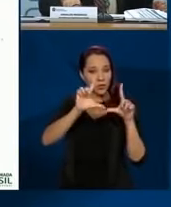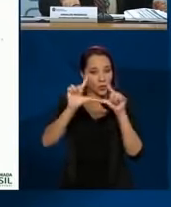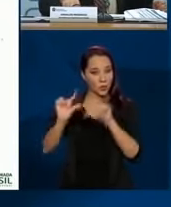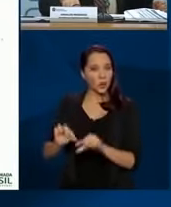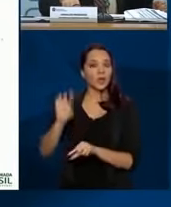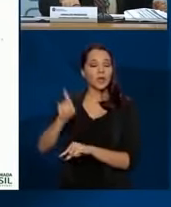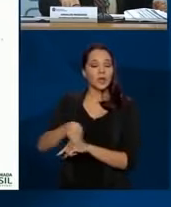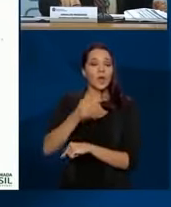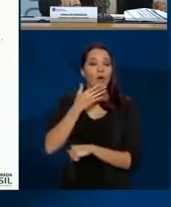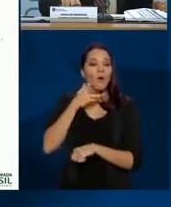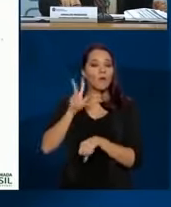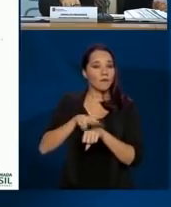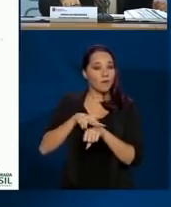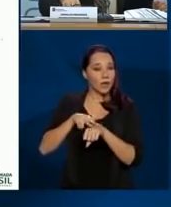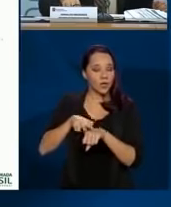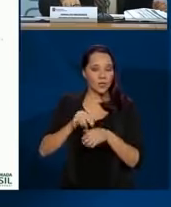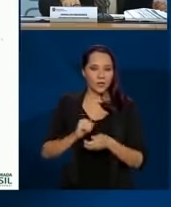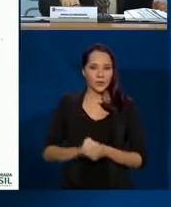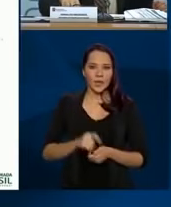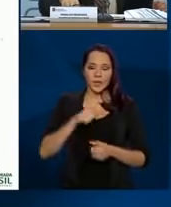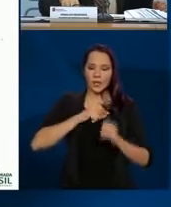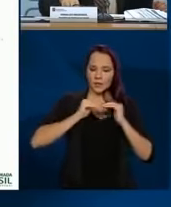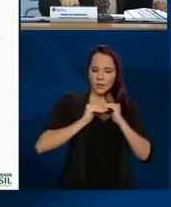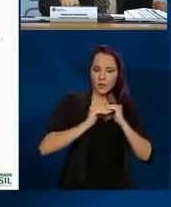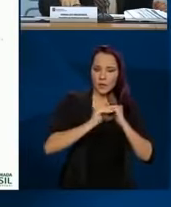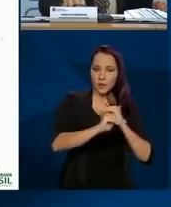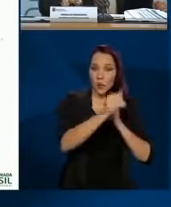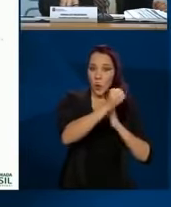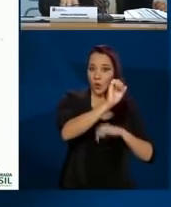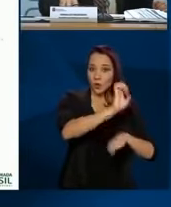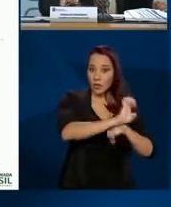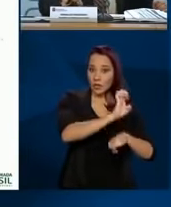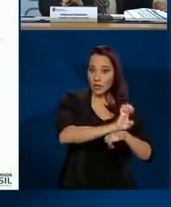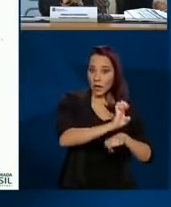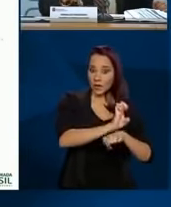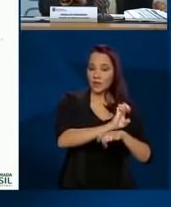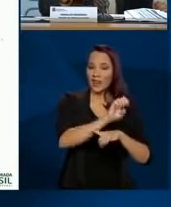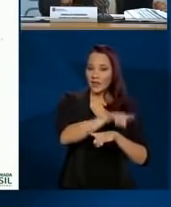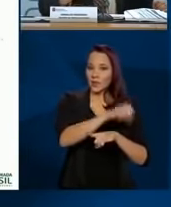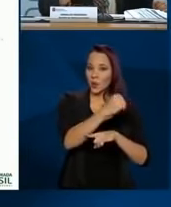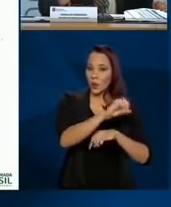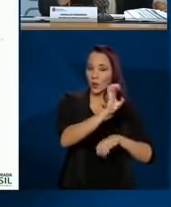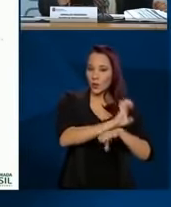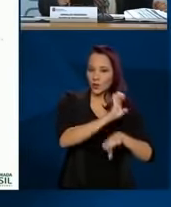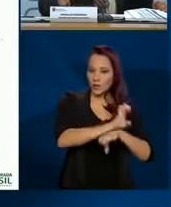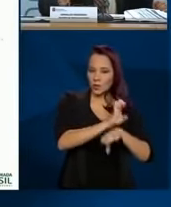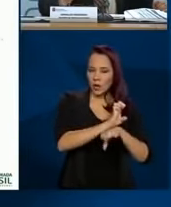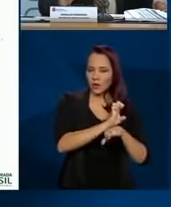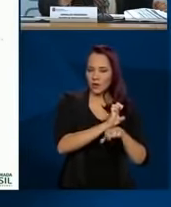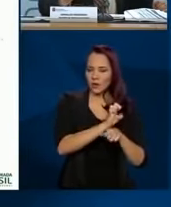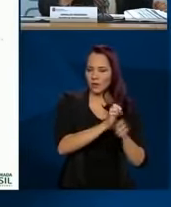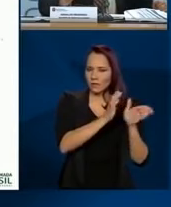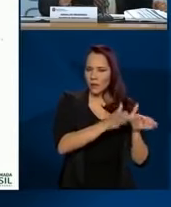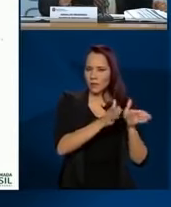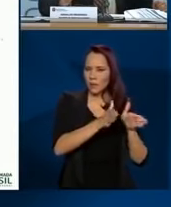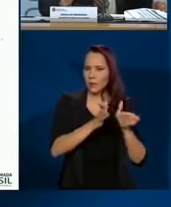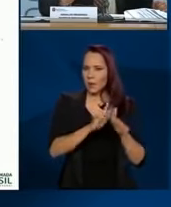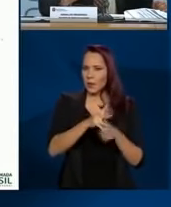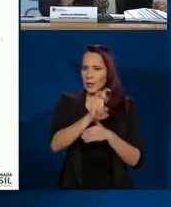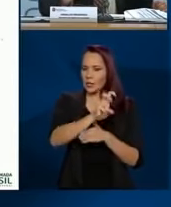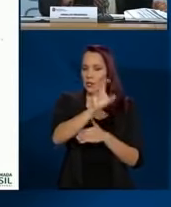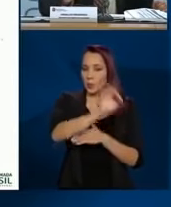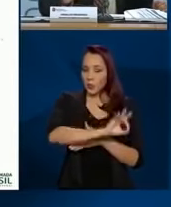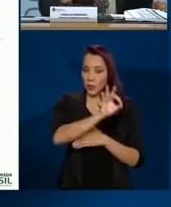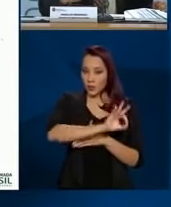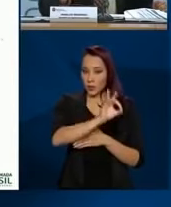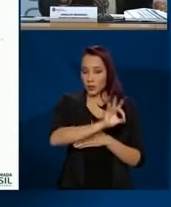está em verde, uma estabilização em 8, mesmo nesses 8, percebendo que pelo intervalo de confiança de mais ou menos